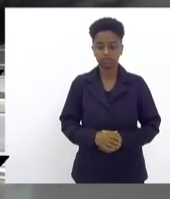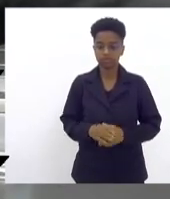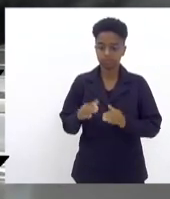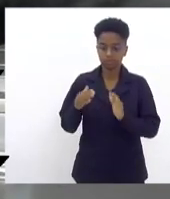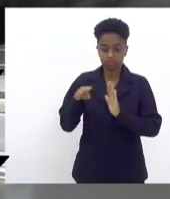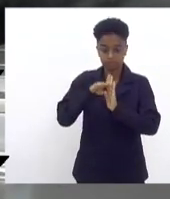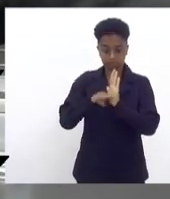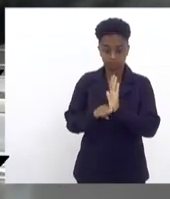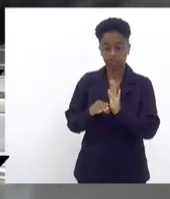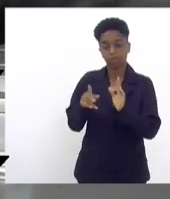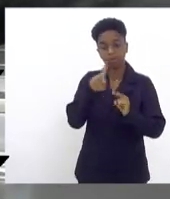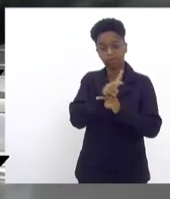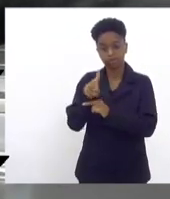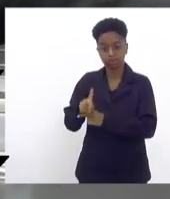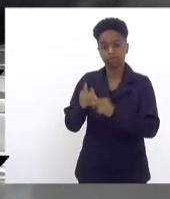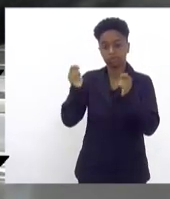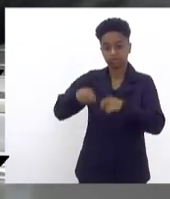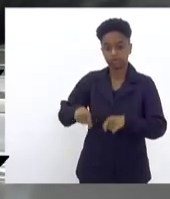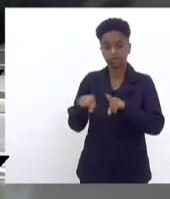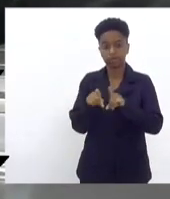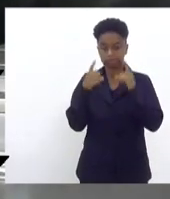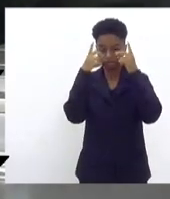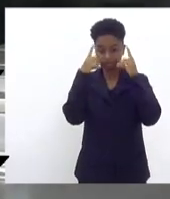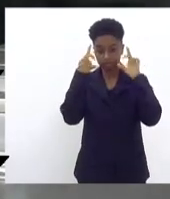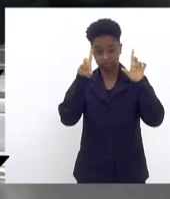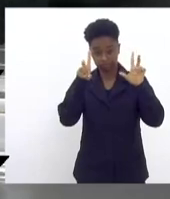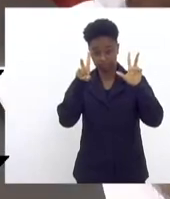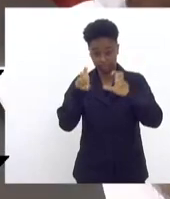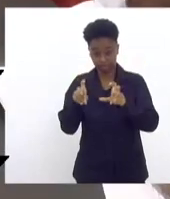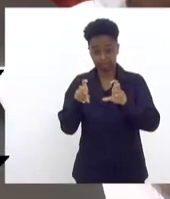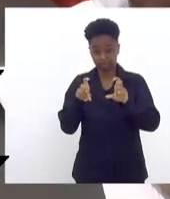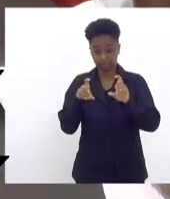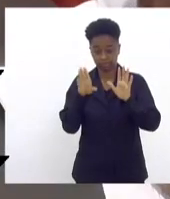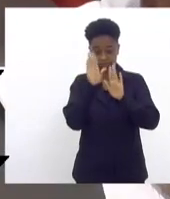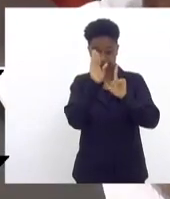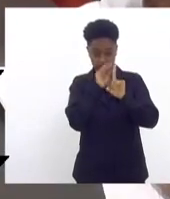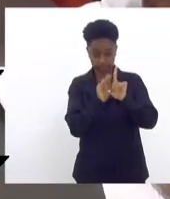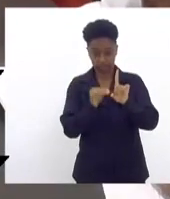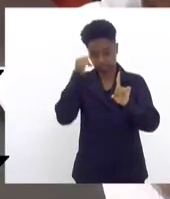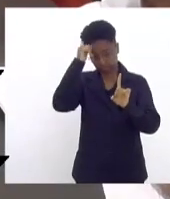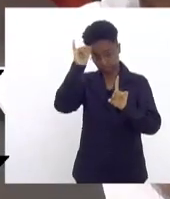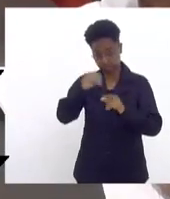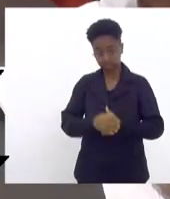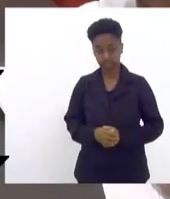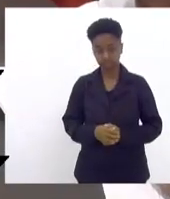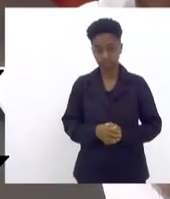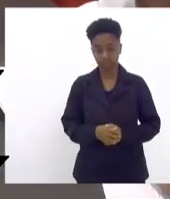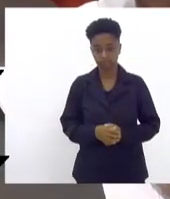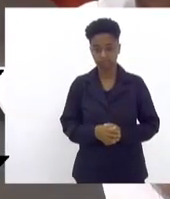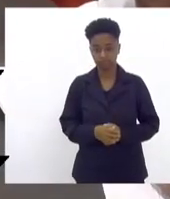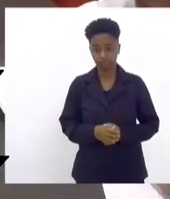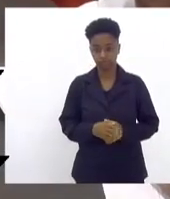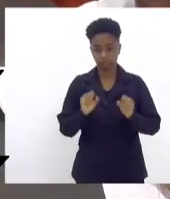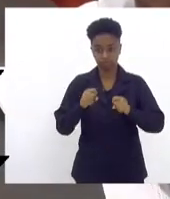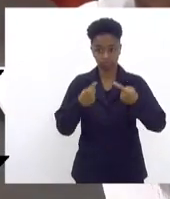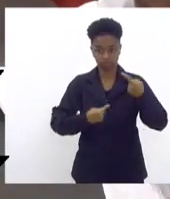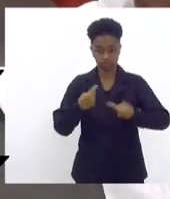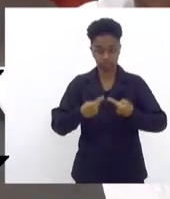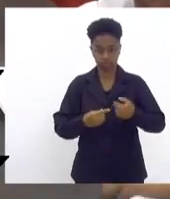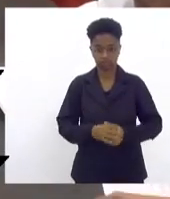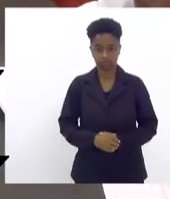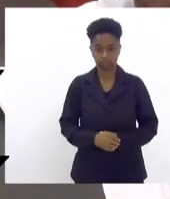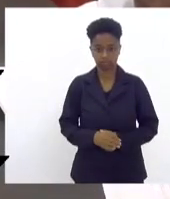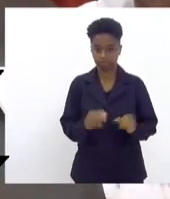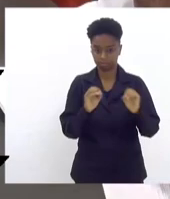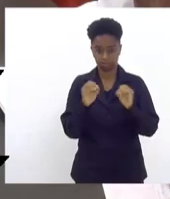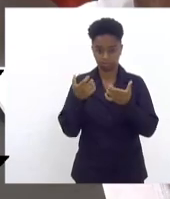e enfrentamento permanente ao assédio sexual. Como é o parecer? Pela constitucionalidade, presidente. Em discussão. Não havendo